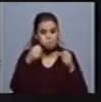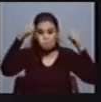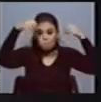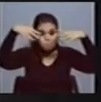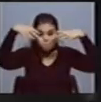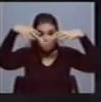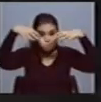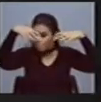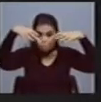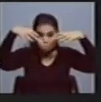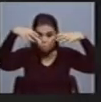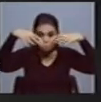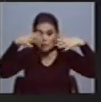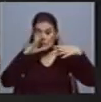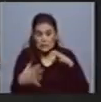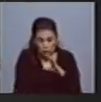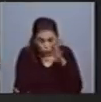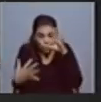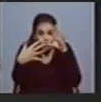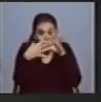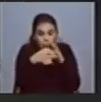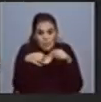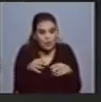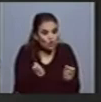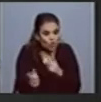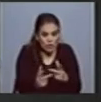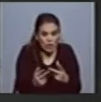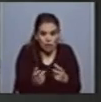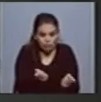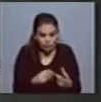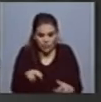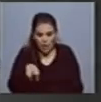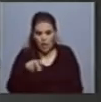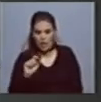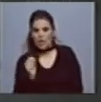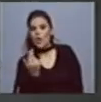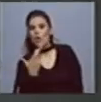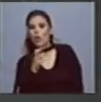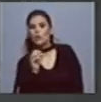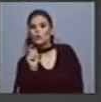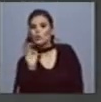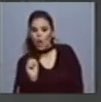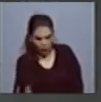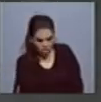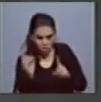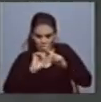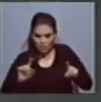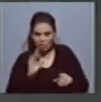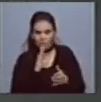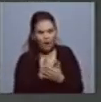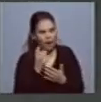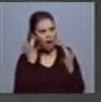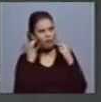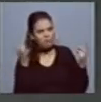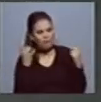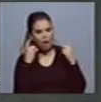espectro eletromagnético, quando se fundem. Mas as estrelas de neutrões não. Elas fazem precisamente essa fusão. E foi isso que deu o sinal de alarme a